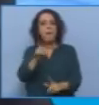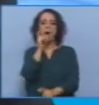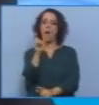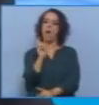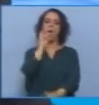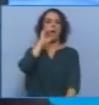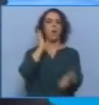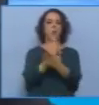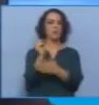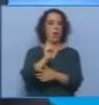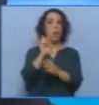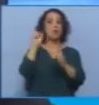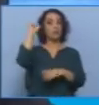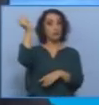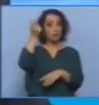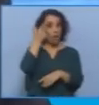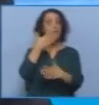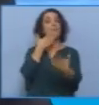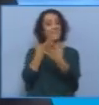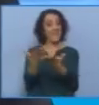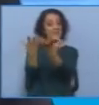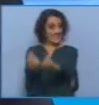definitiva. O sol acabará por secar a lama.